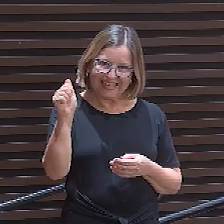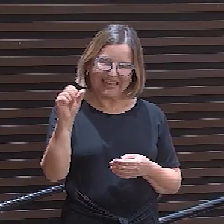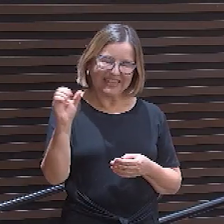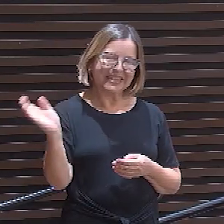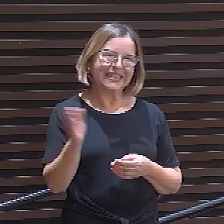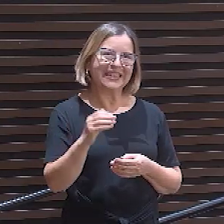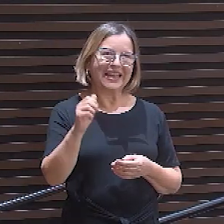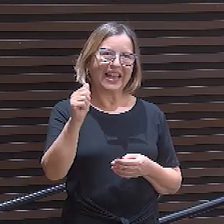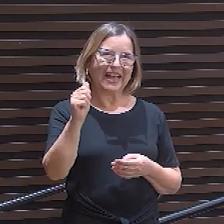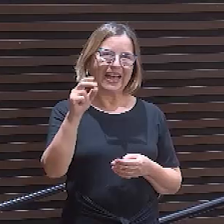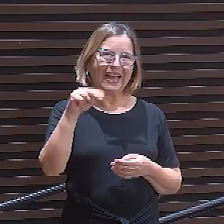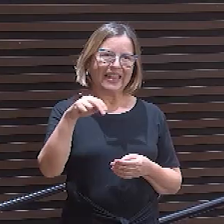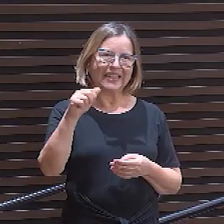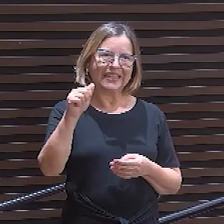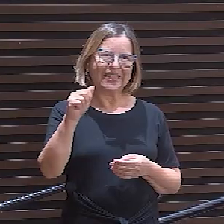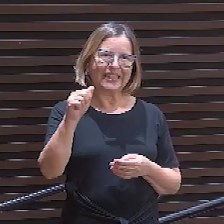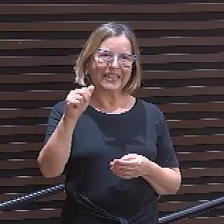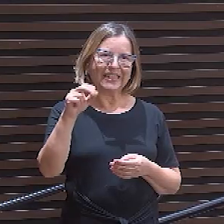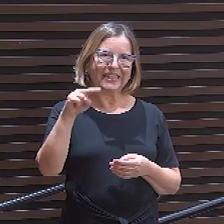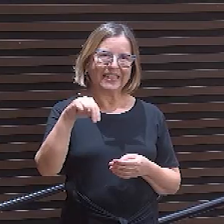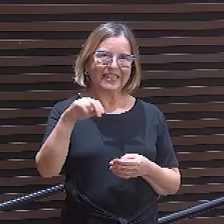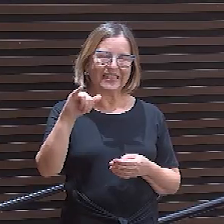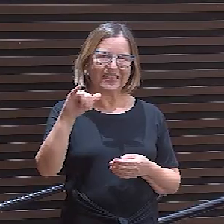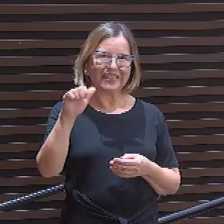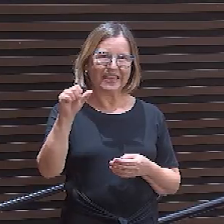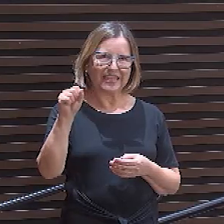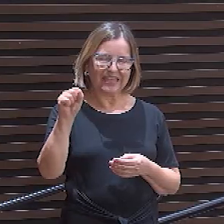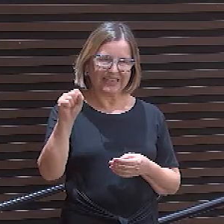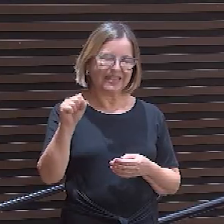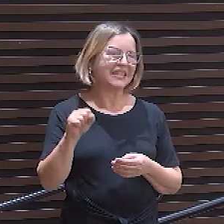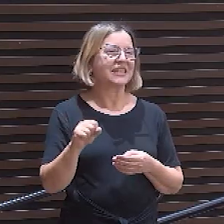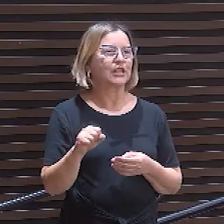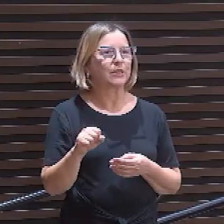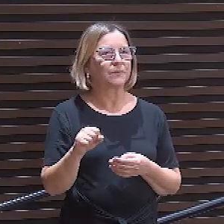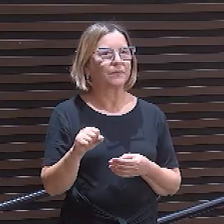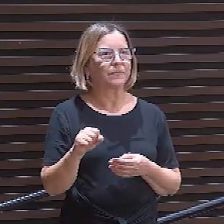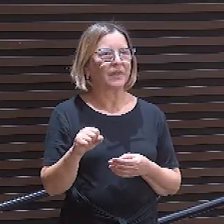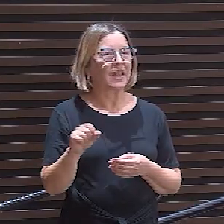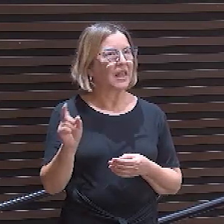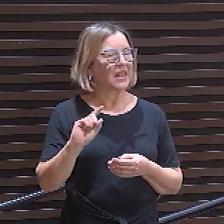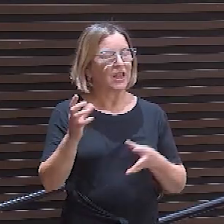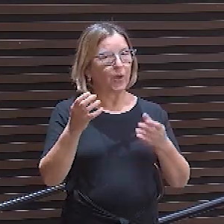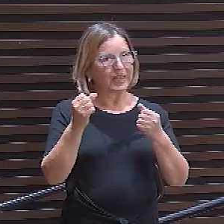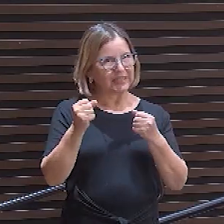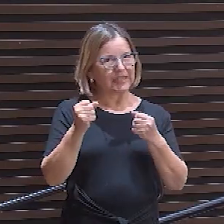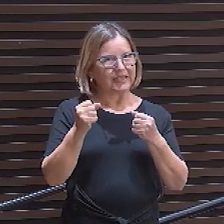tomaram posse da cultura da Babilônia. Eles saíram, eles ficaram fora.